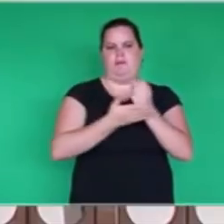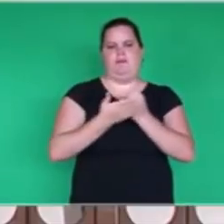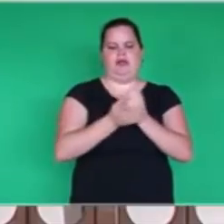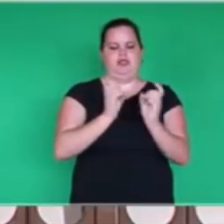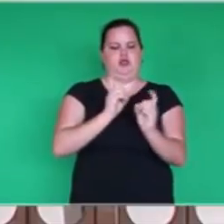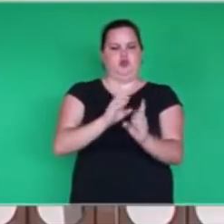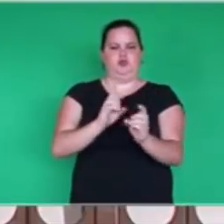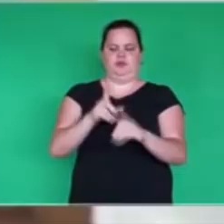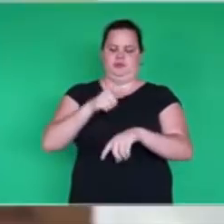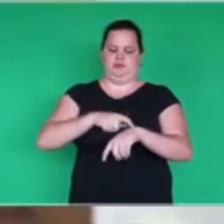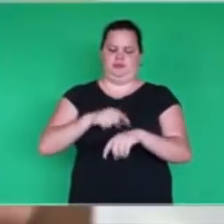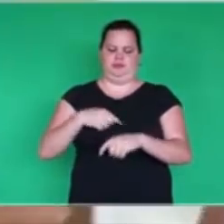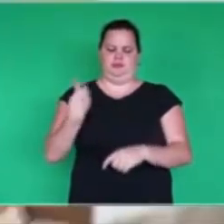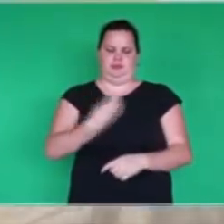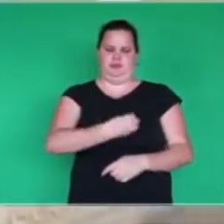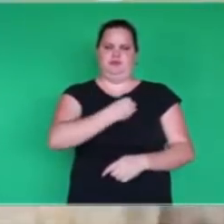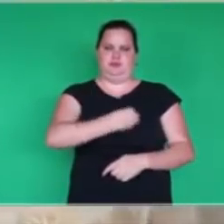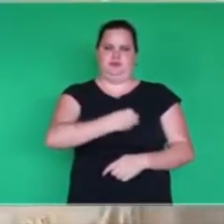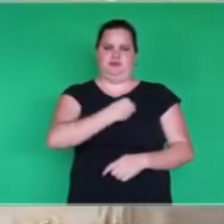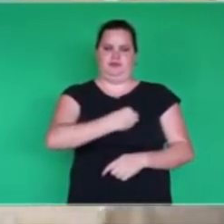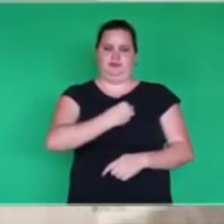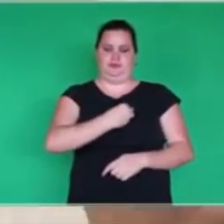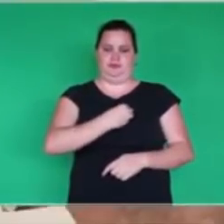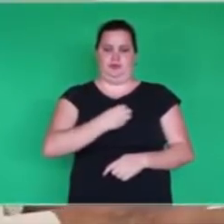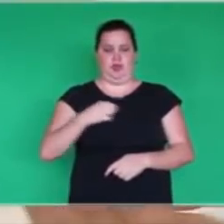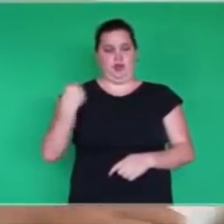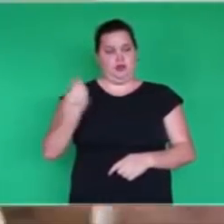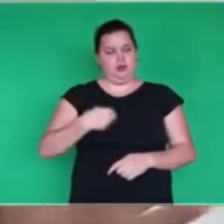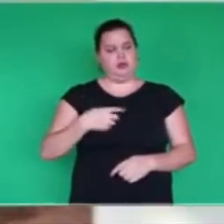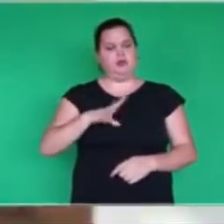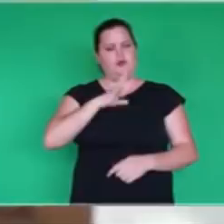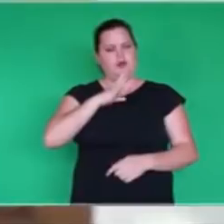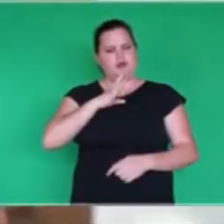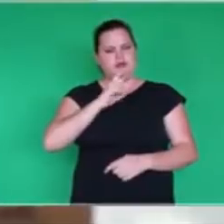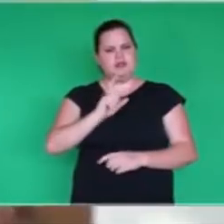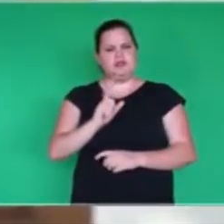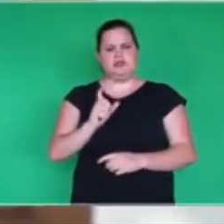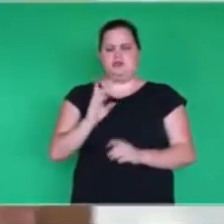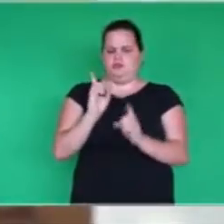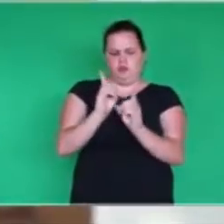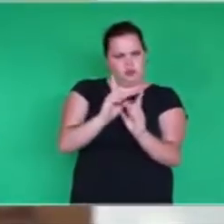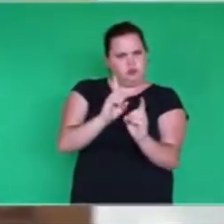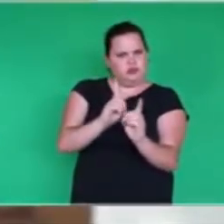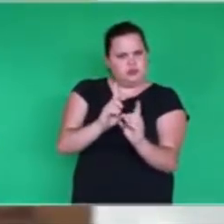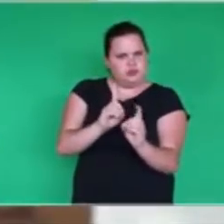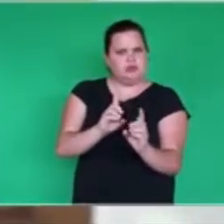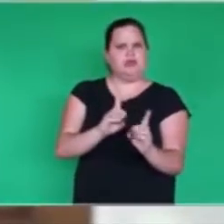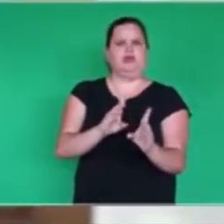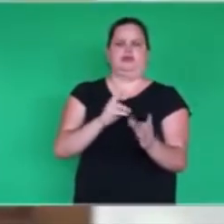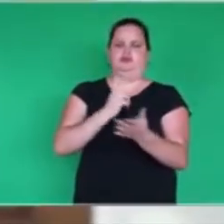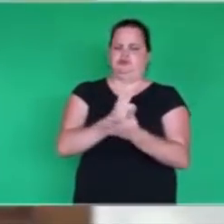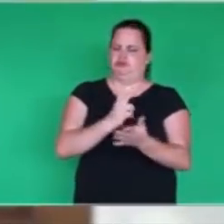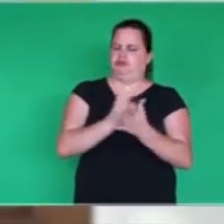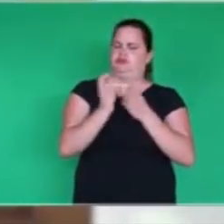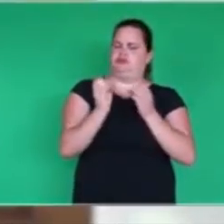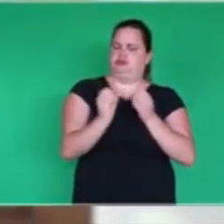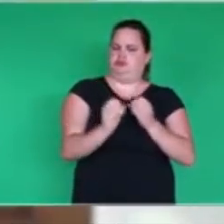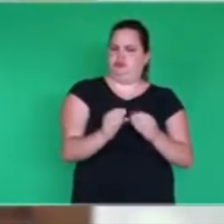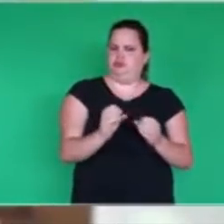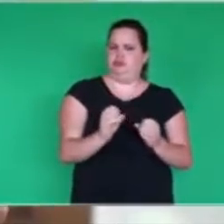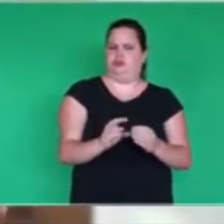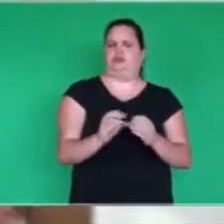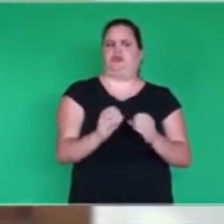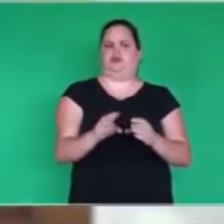estamos vivendo. Nós vamos conhecer um pouco da doutrina que vem sendo